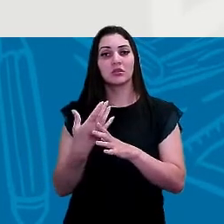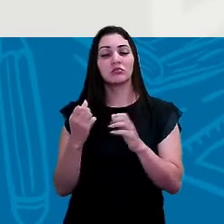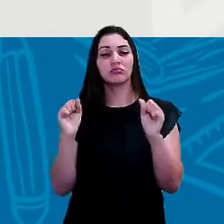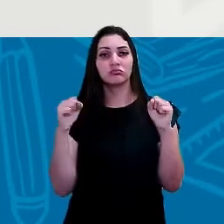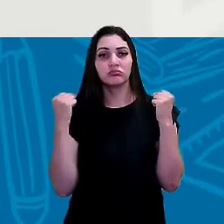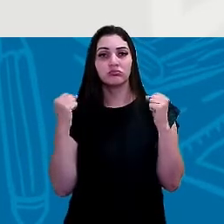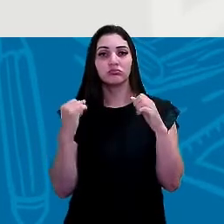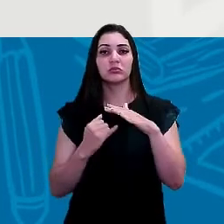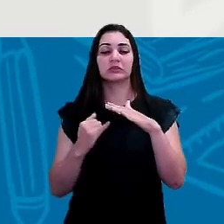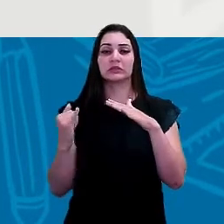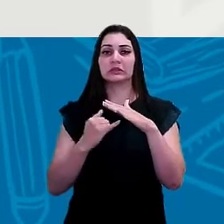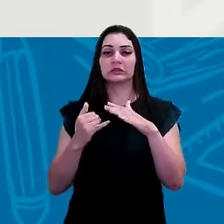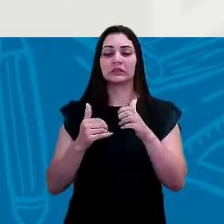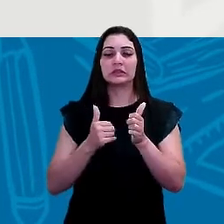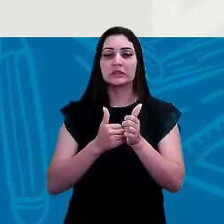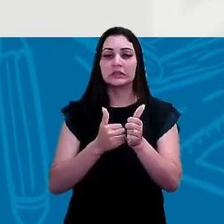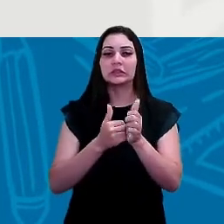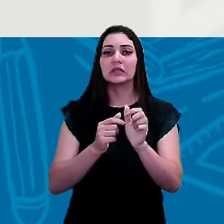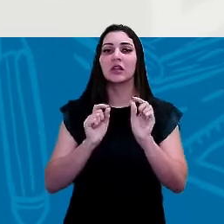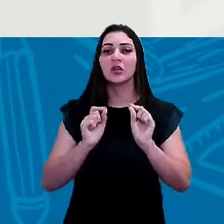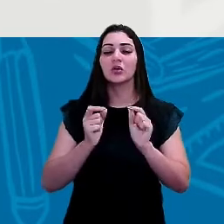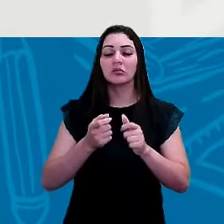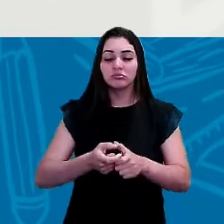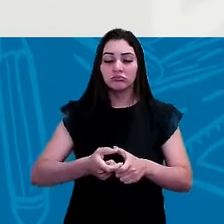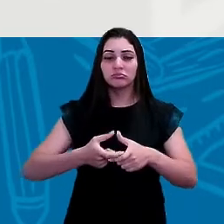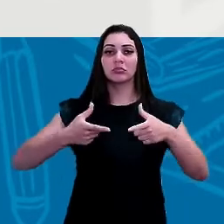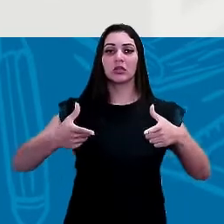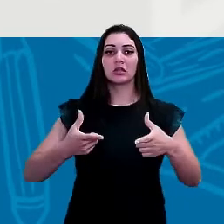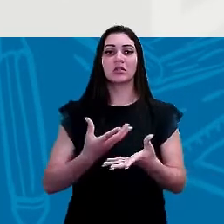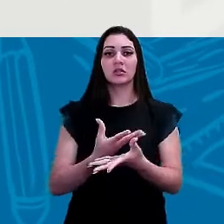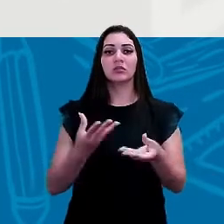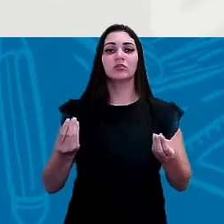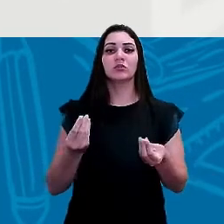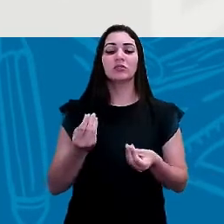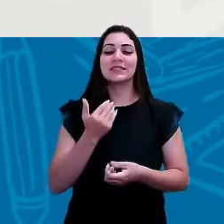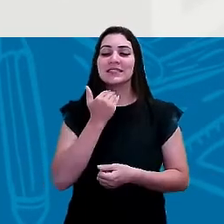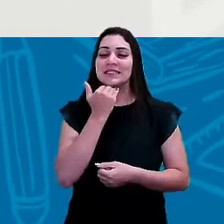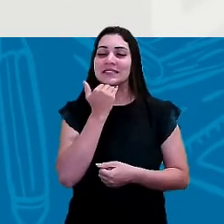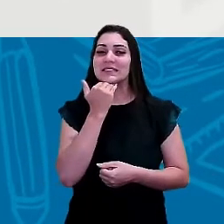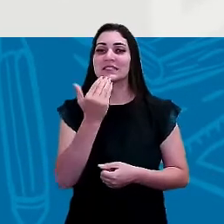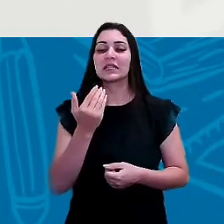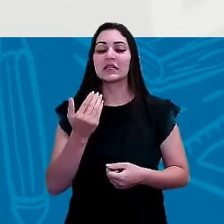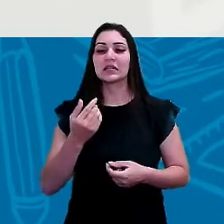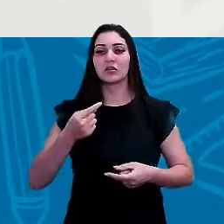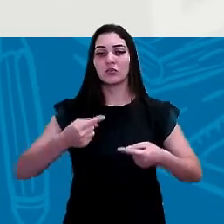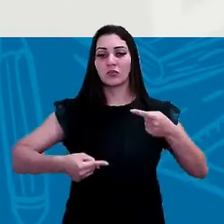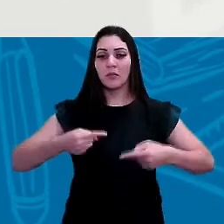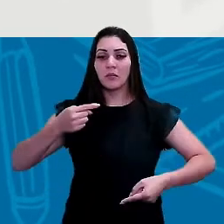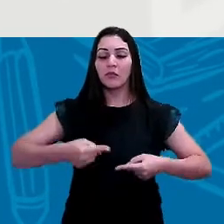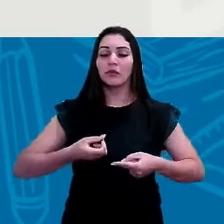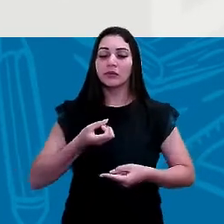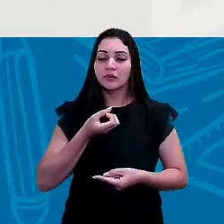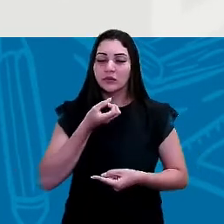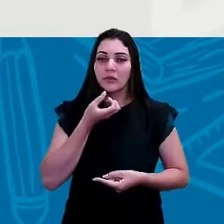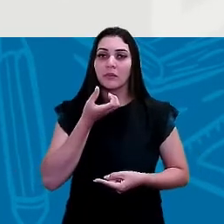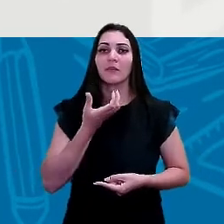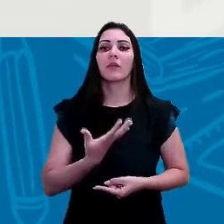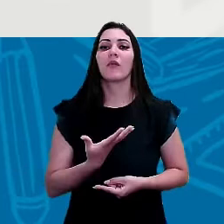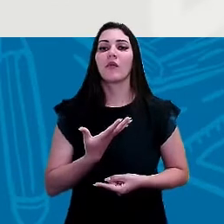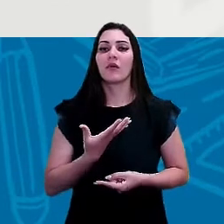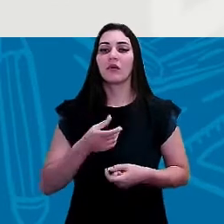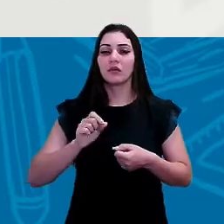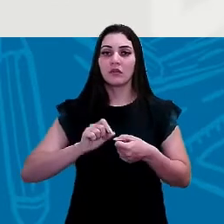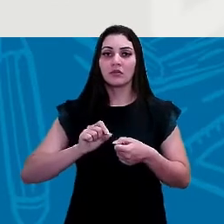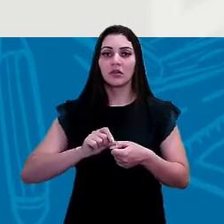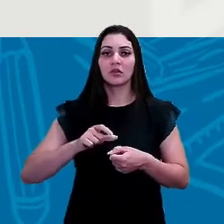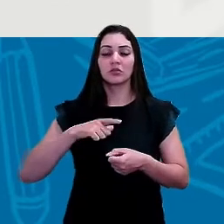segue é, crescendo bastante e sem uma política compensatória que faça com